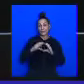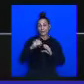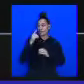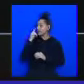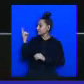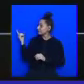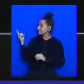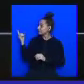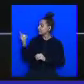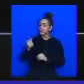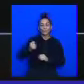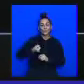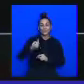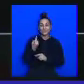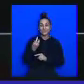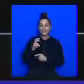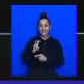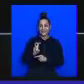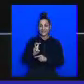e é o número 15.